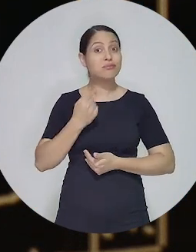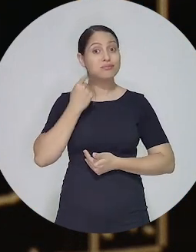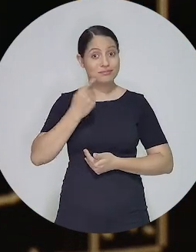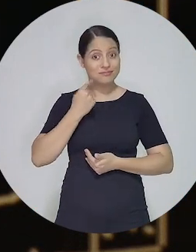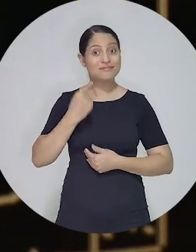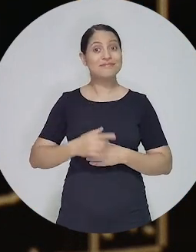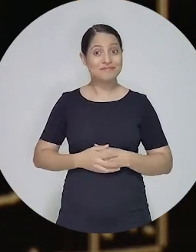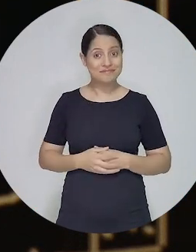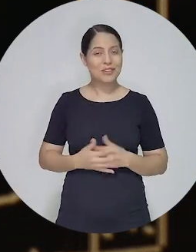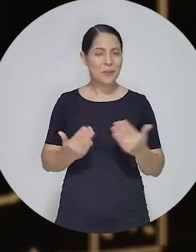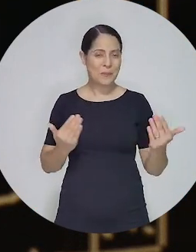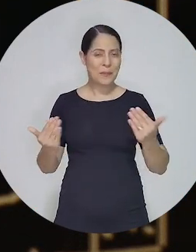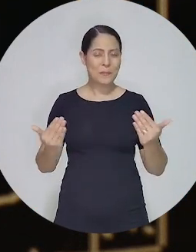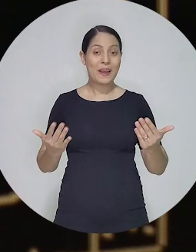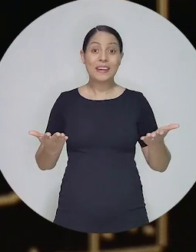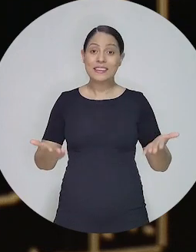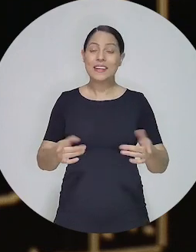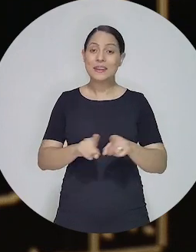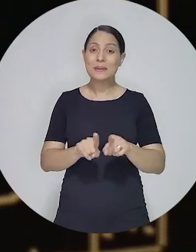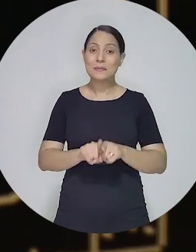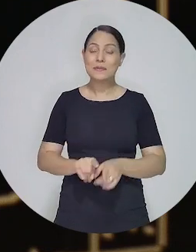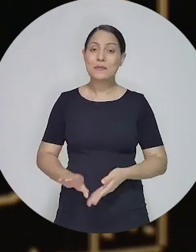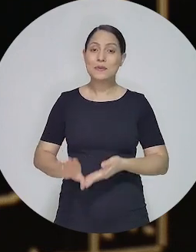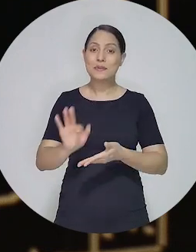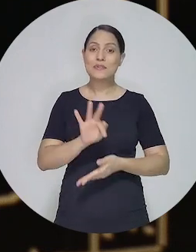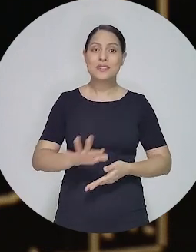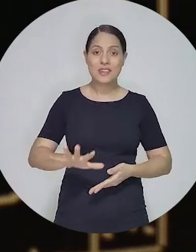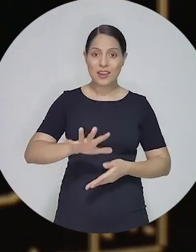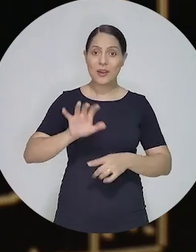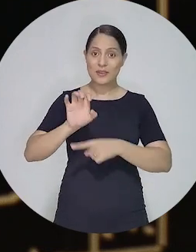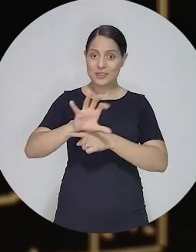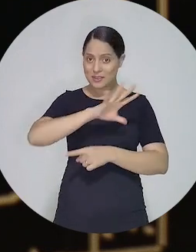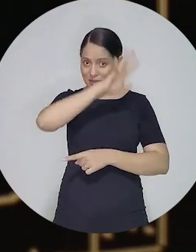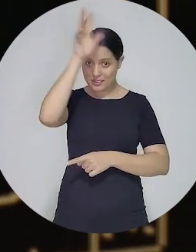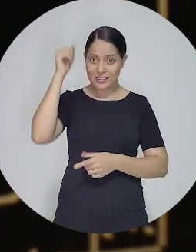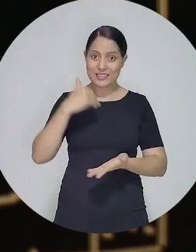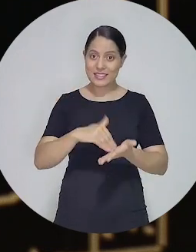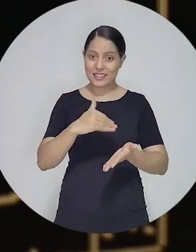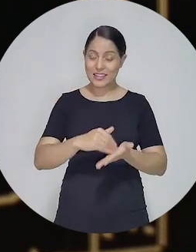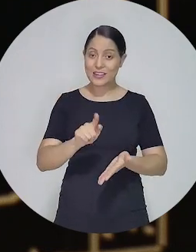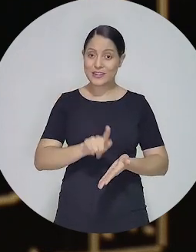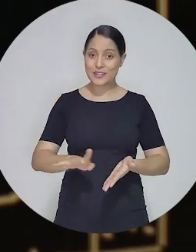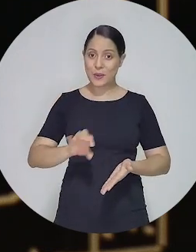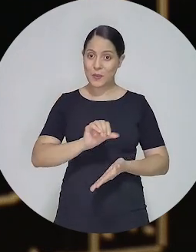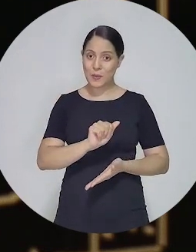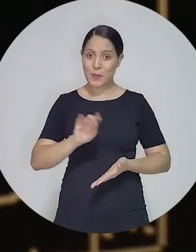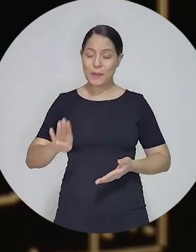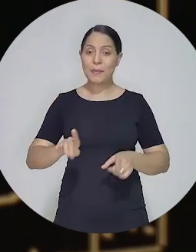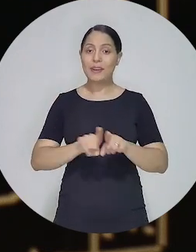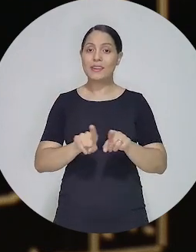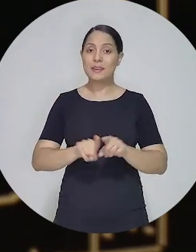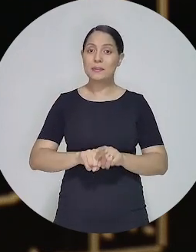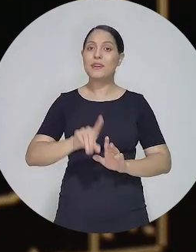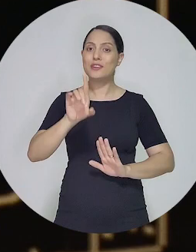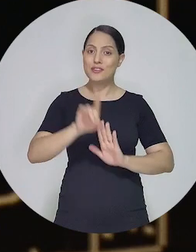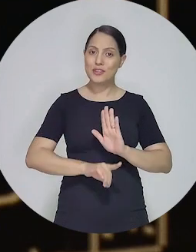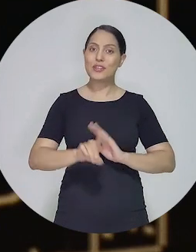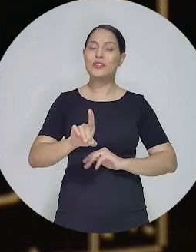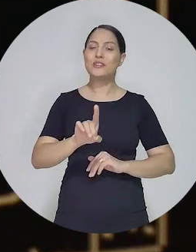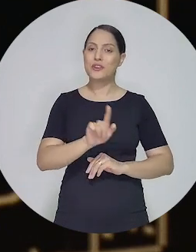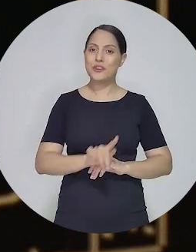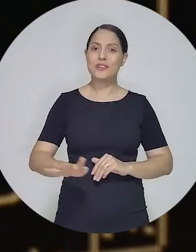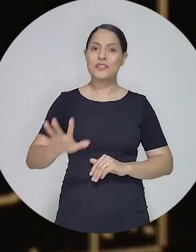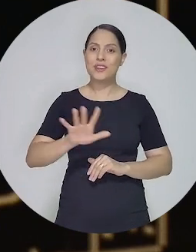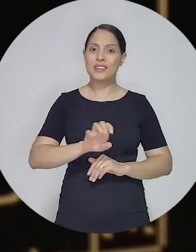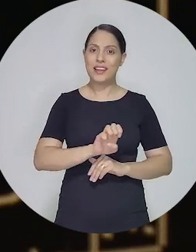da Jovem Advocacia. Foi conselheiro federal pelo Amazonas, secretário-geral da OAB, diretor-geral da Escola Nacional